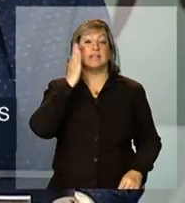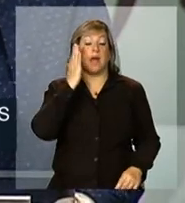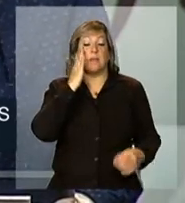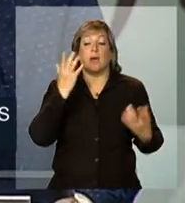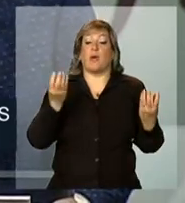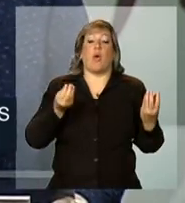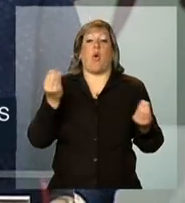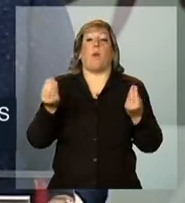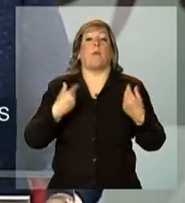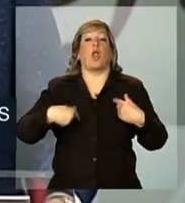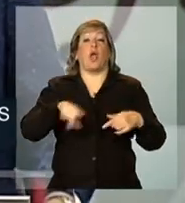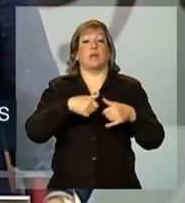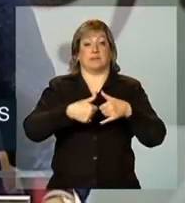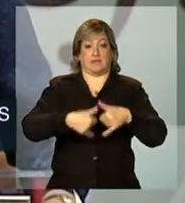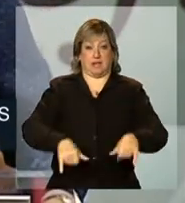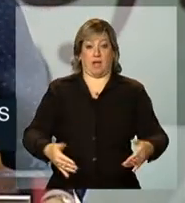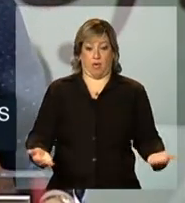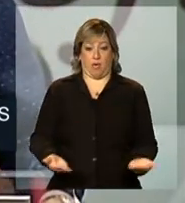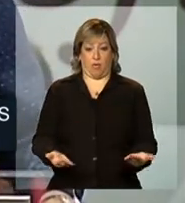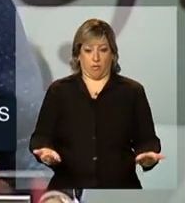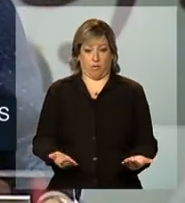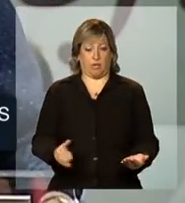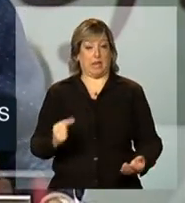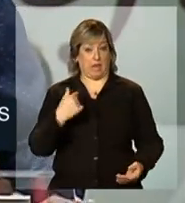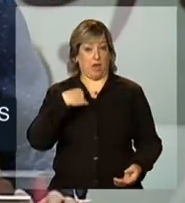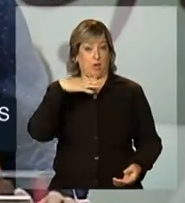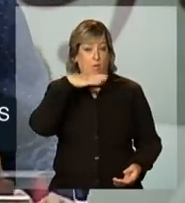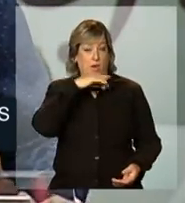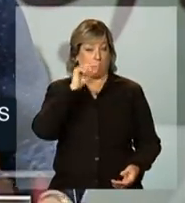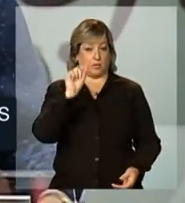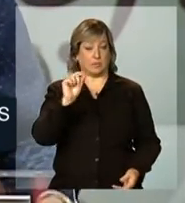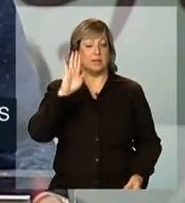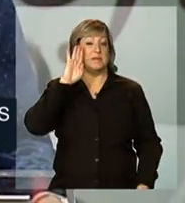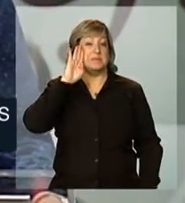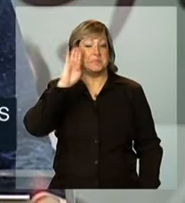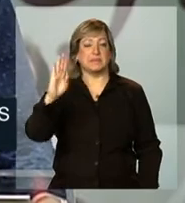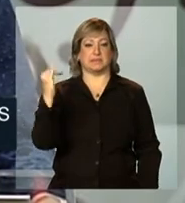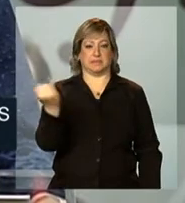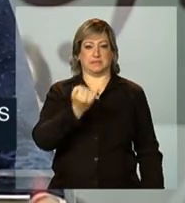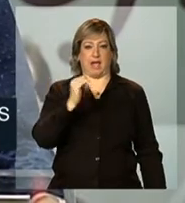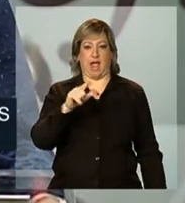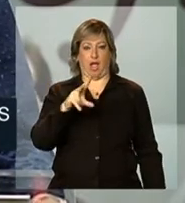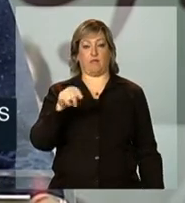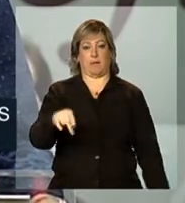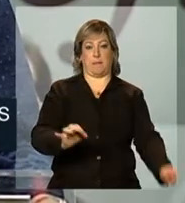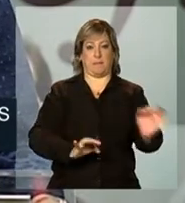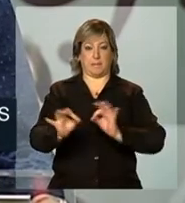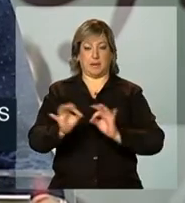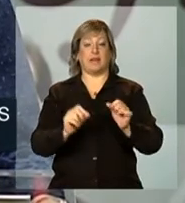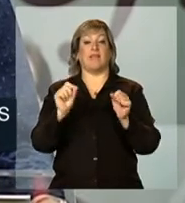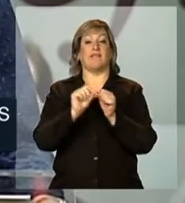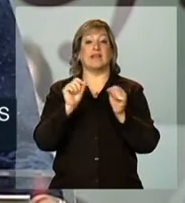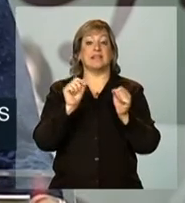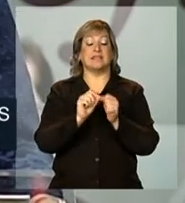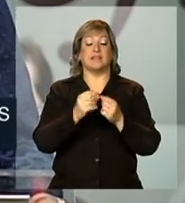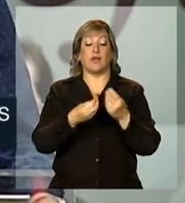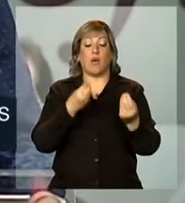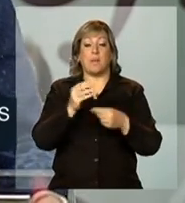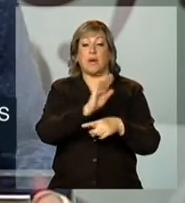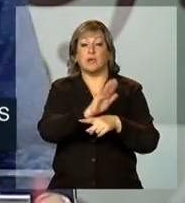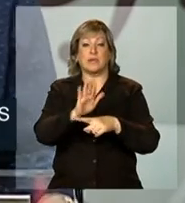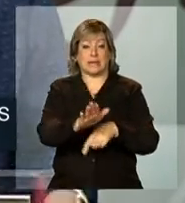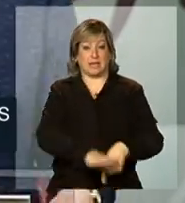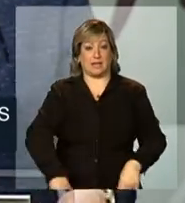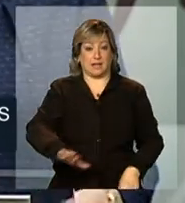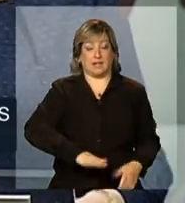estamos. Eu acho que um dos principais objetivos do plano é criar condições para as crianças e os